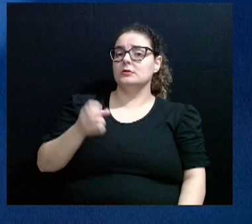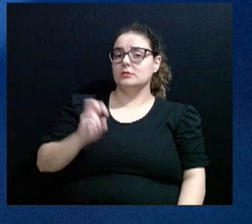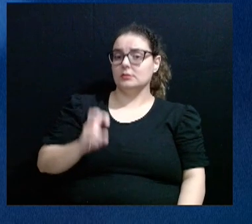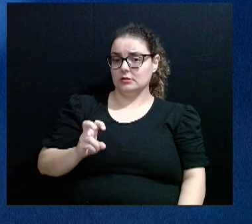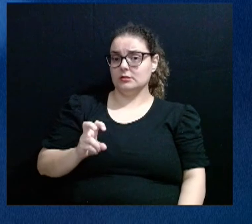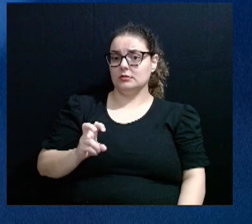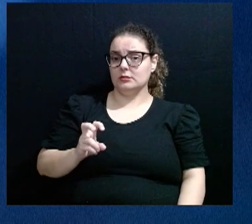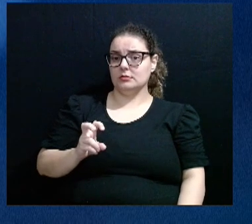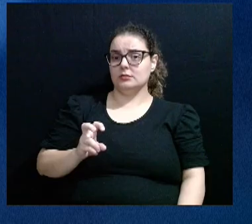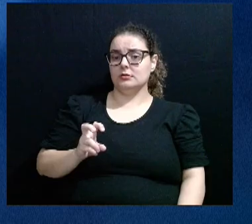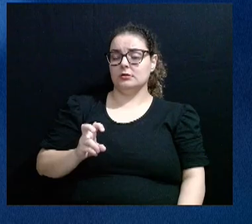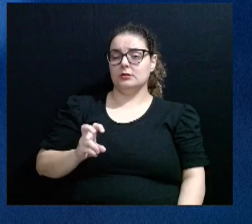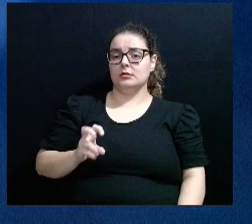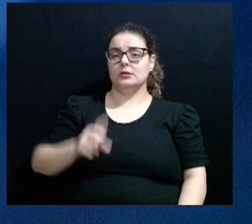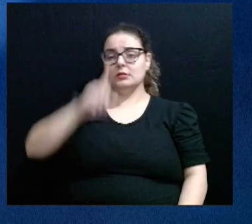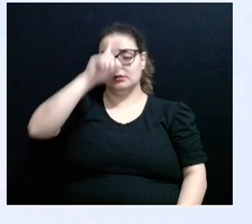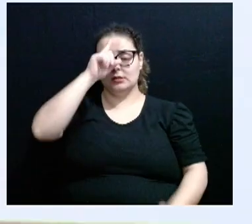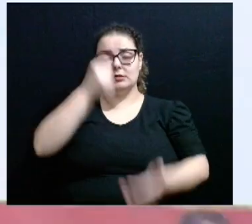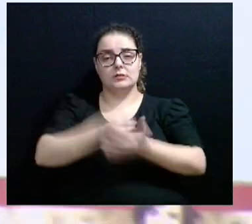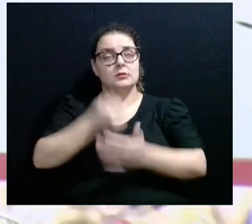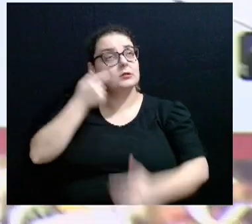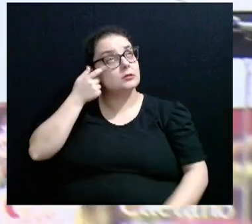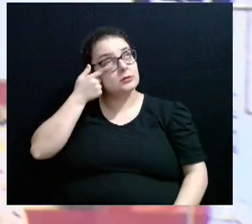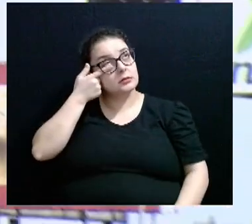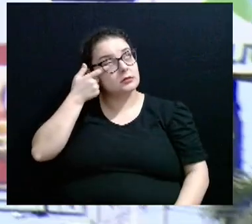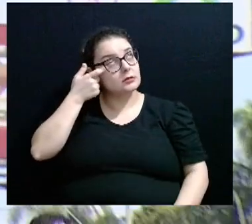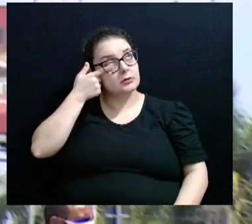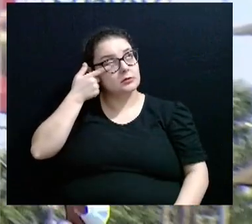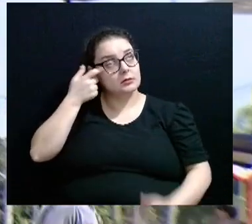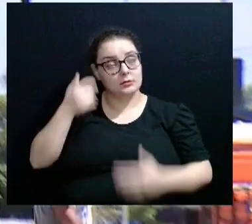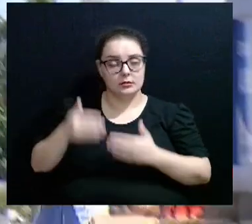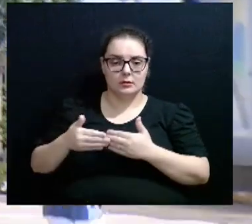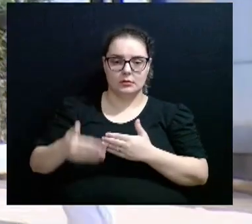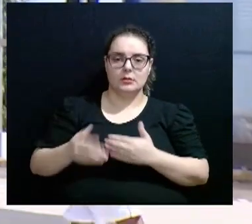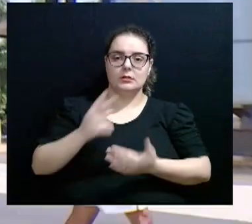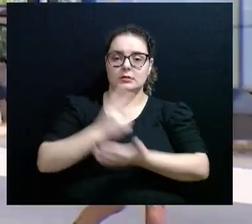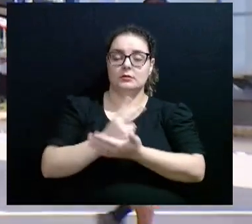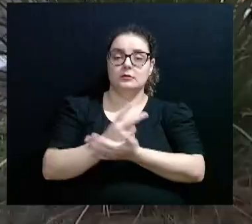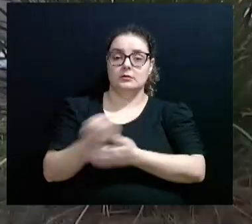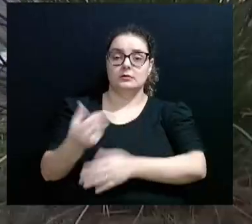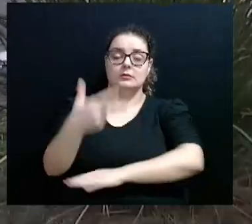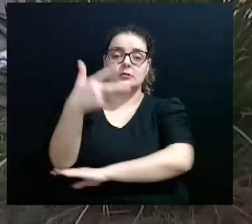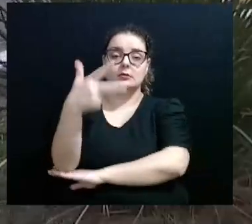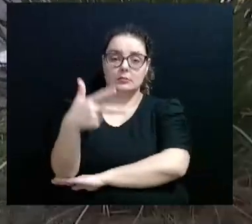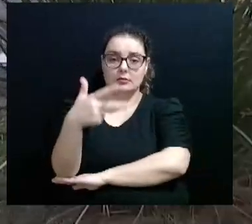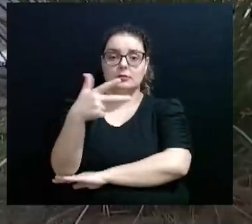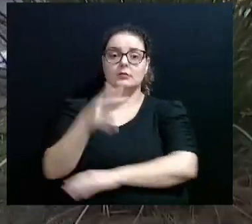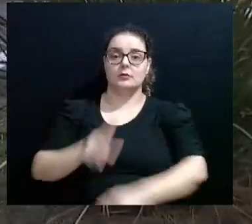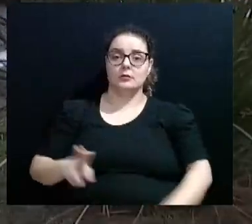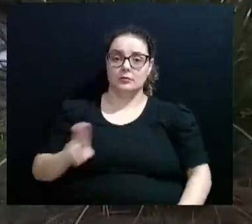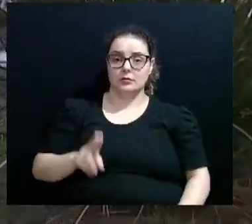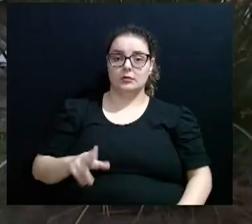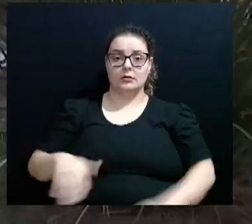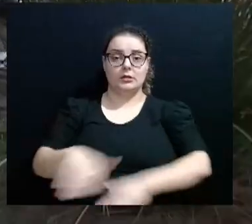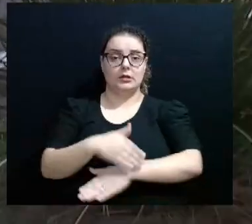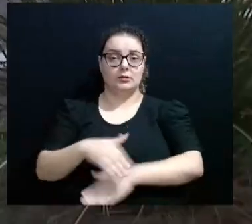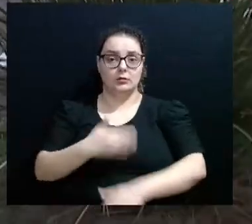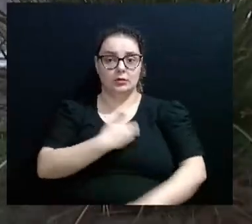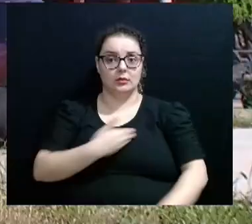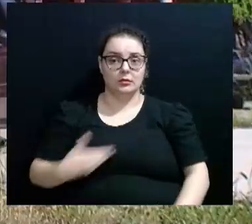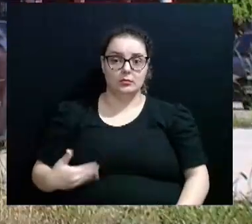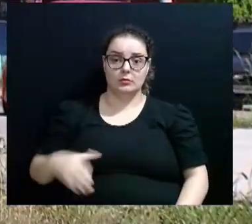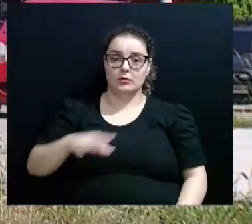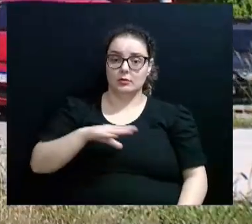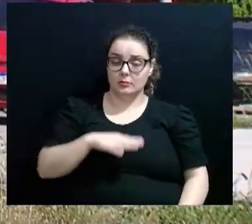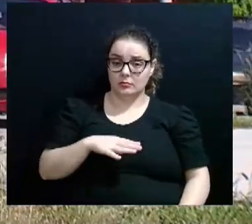16.865 determina que, a partir de agora, sempre que novos radares forem instalados em vias públicas de Campinas, o